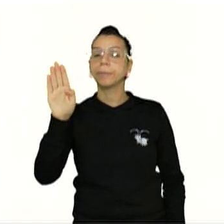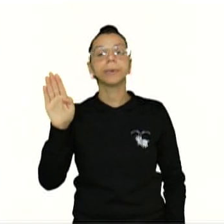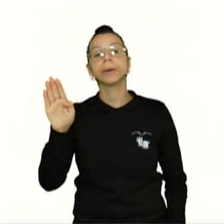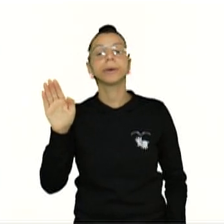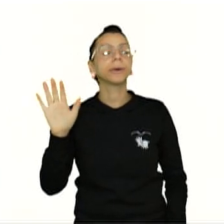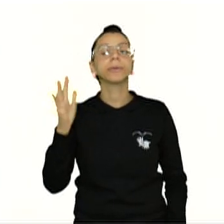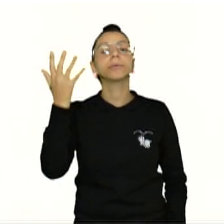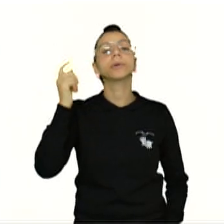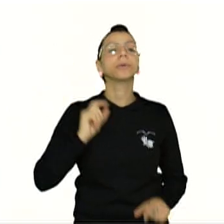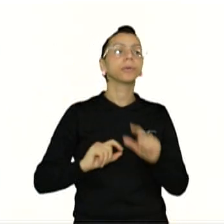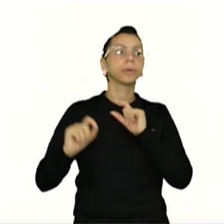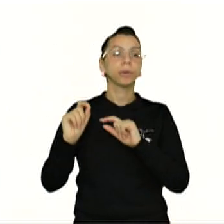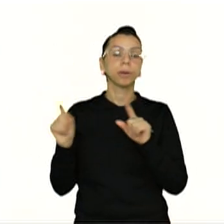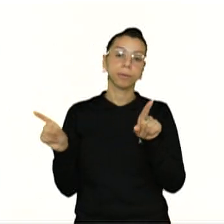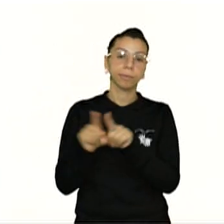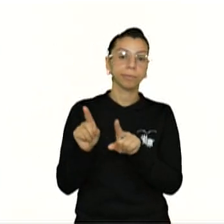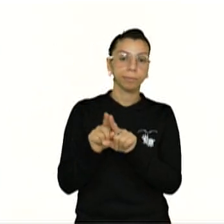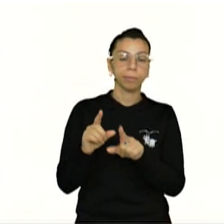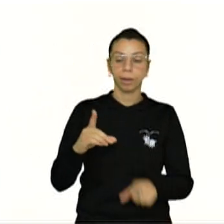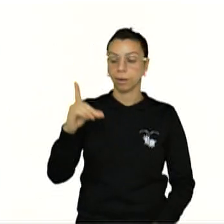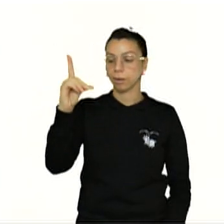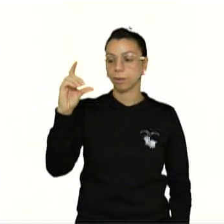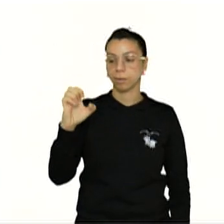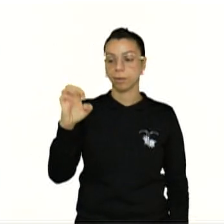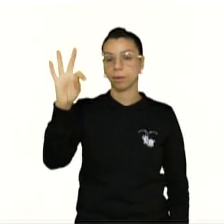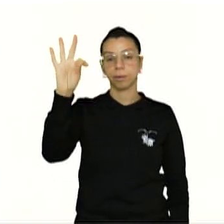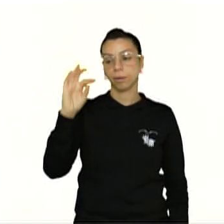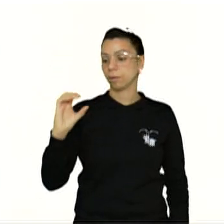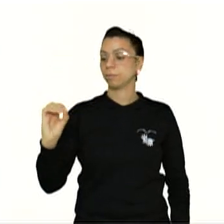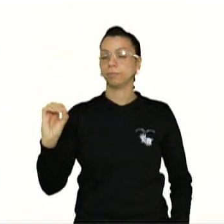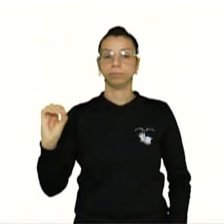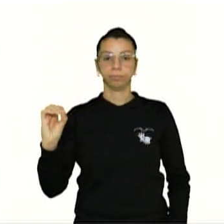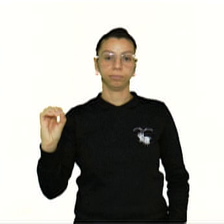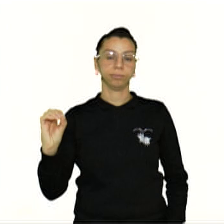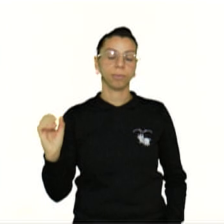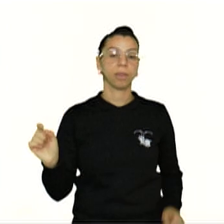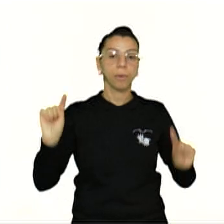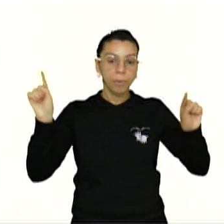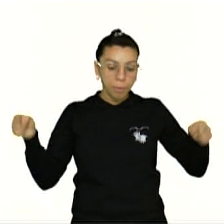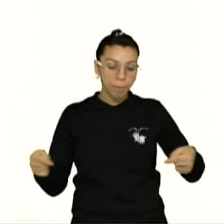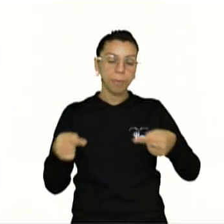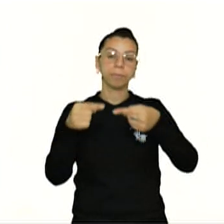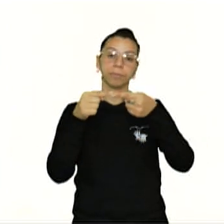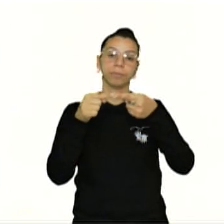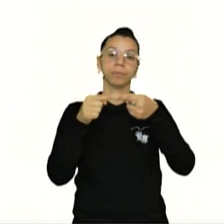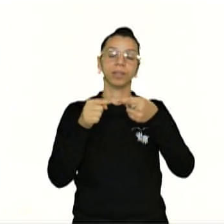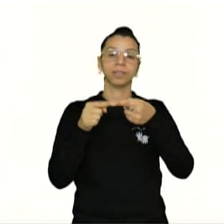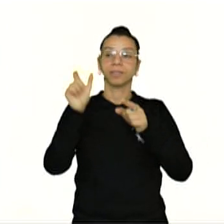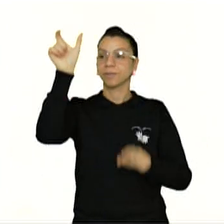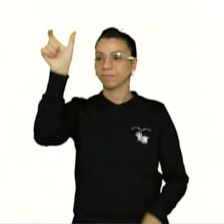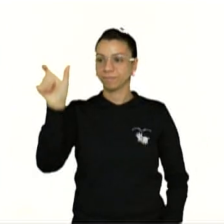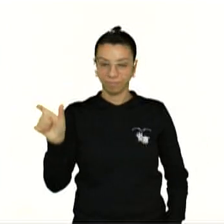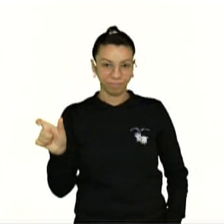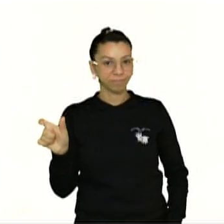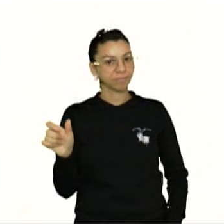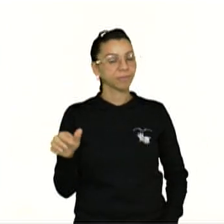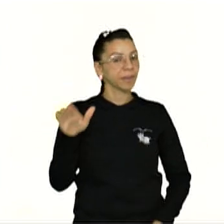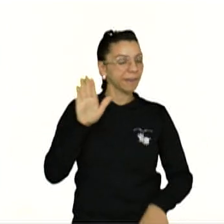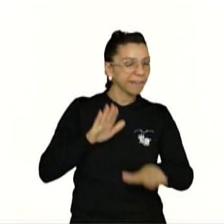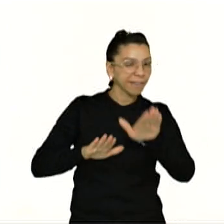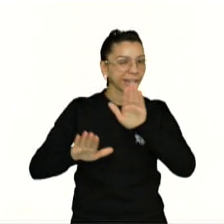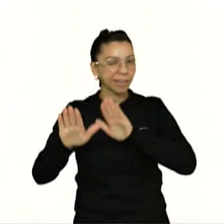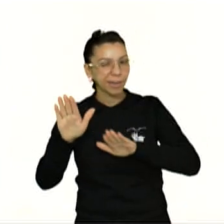O determinante também é nulo, ele está falando. A matriz possui uma combinação linear, que é essa que eu acho que às vezes o